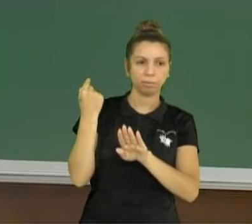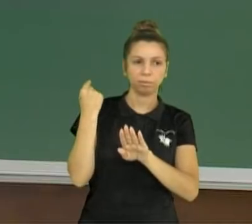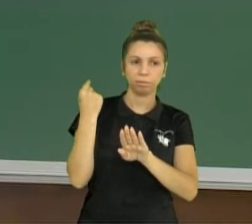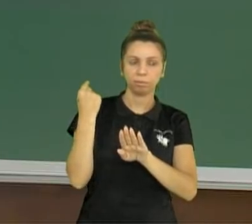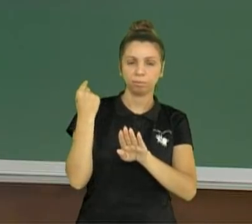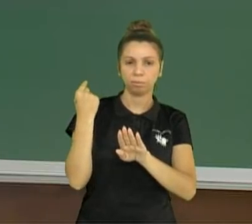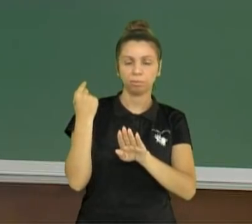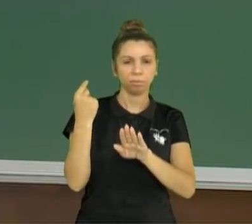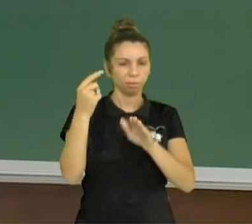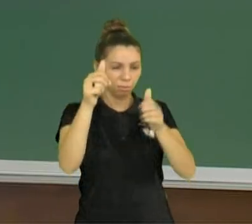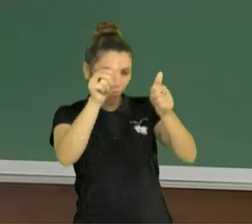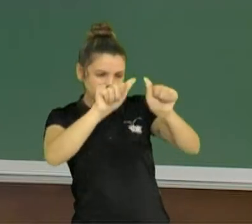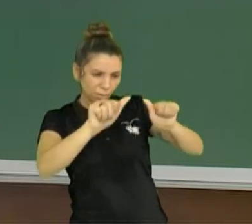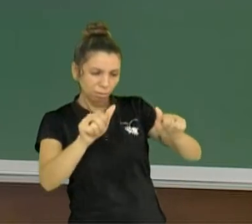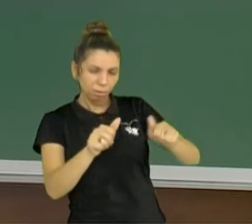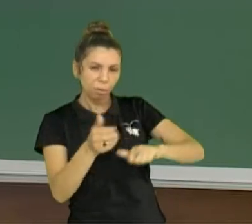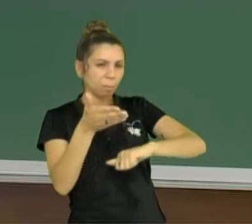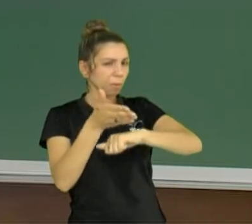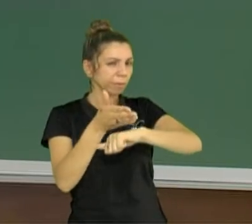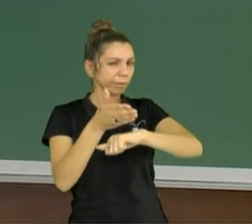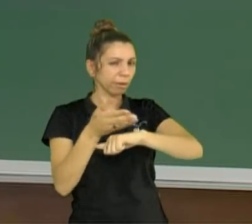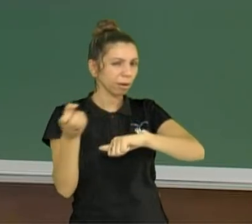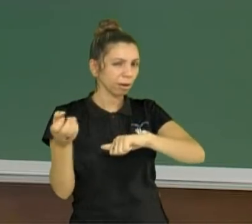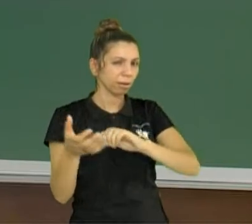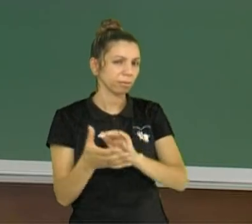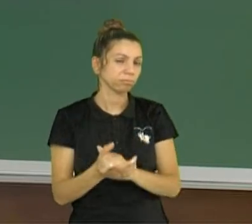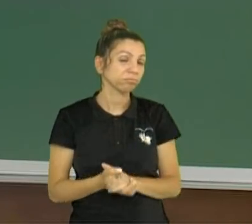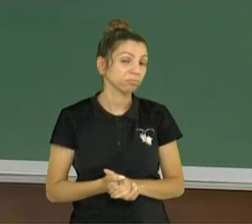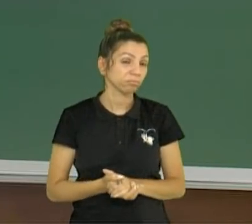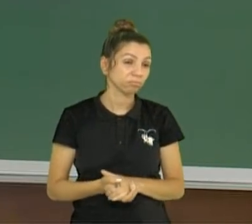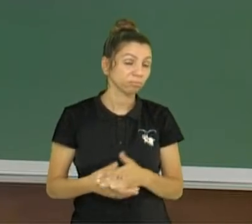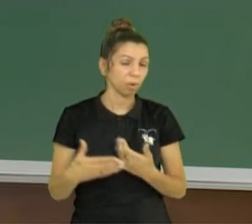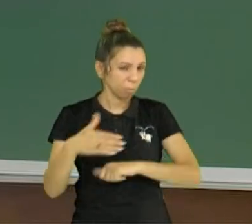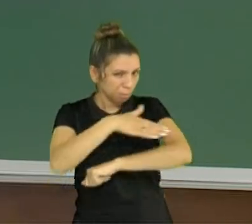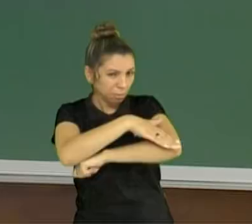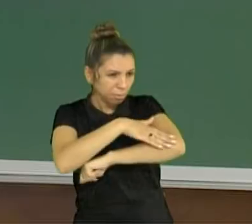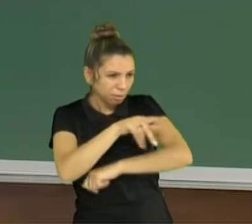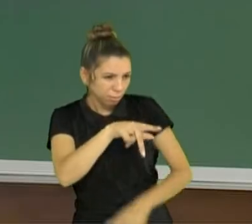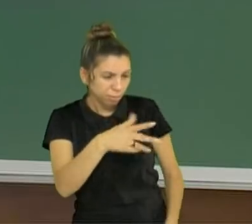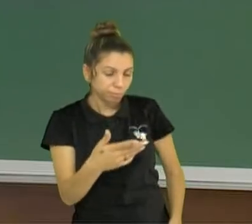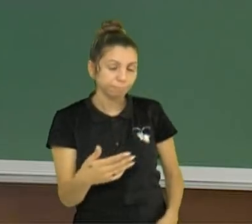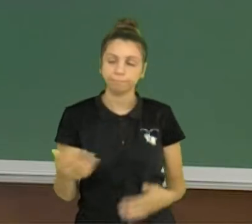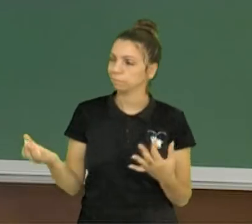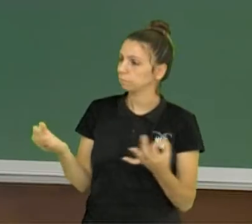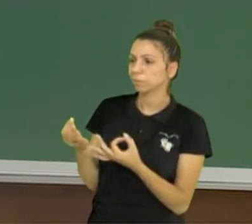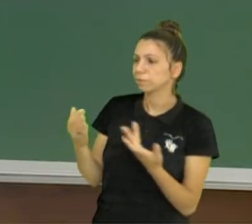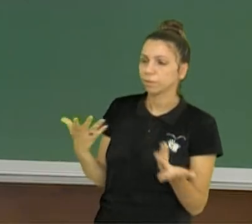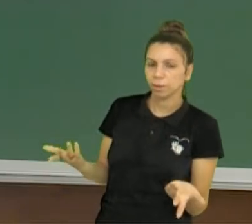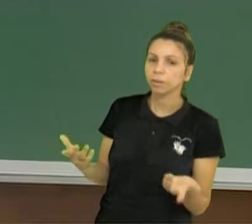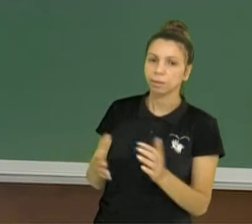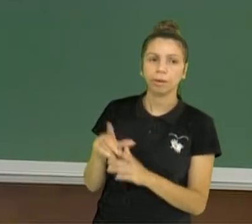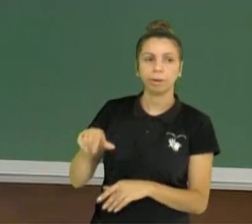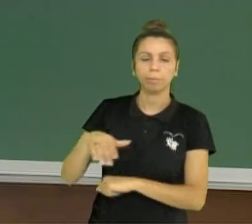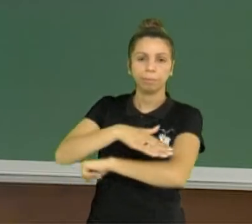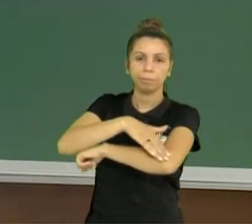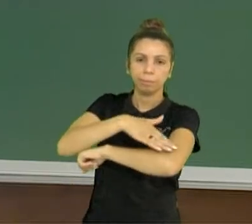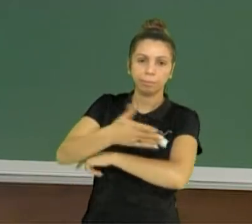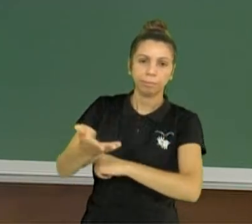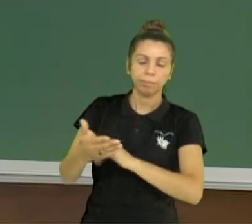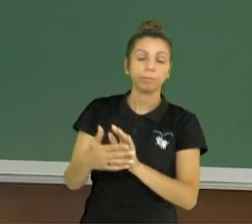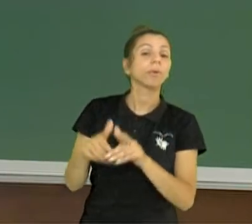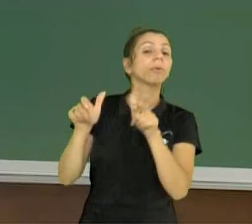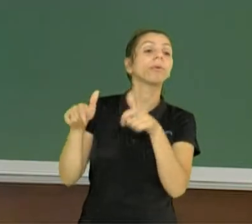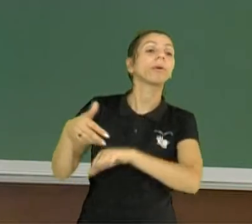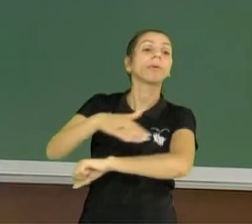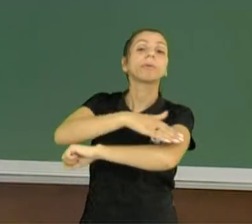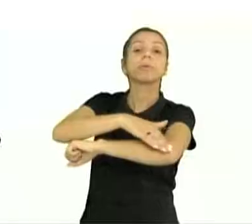uma arquitetura assim, mais moderna, né, professor? Verdade. Uma praça, né, professor? Boa, pronto, matamos a charada, é uma praça. Que praça